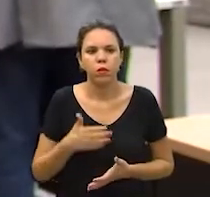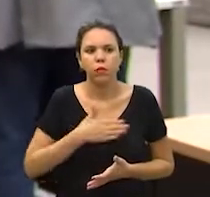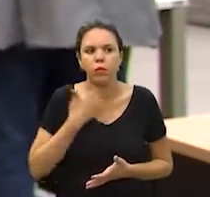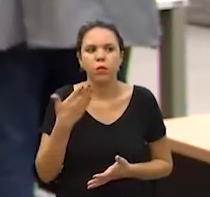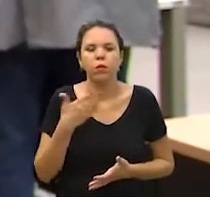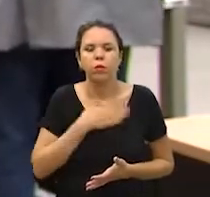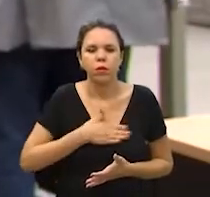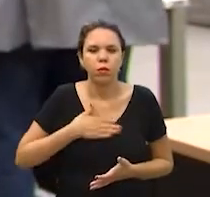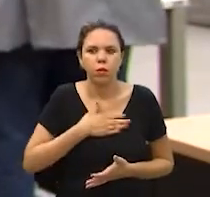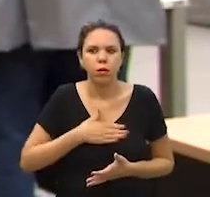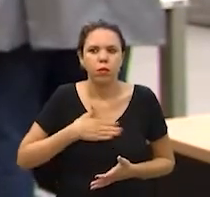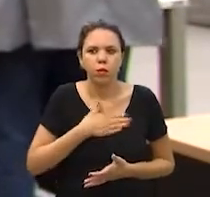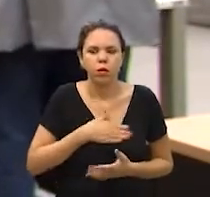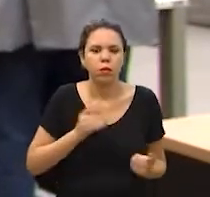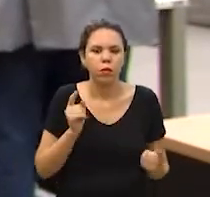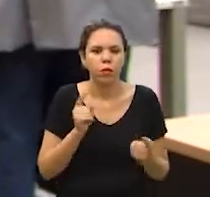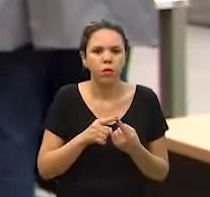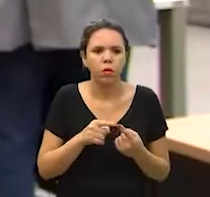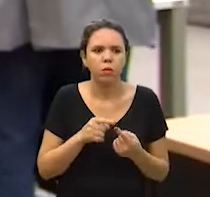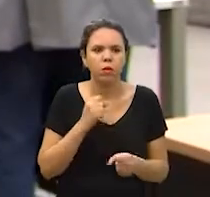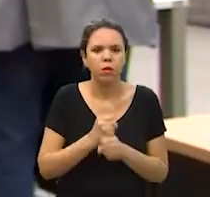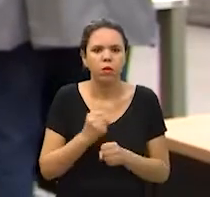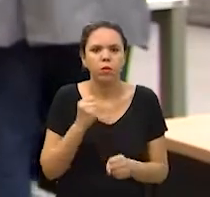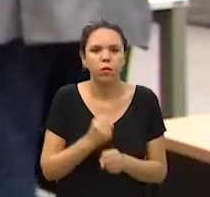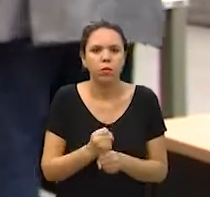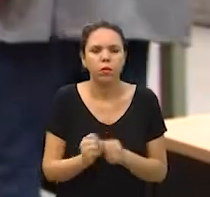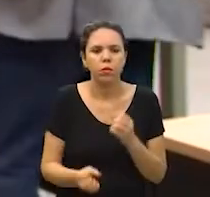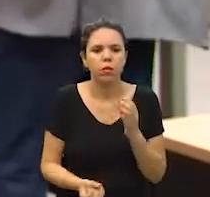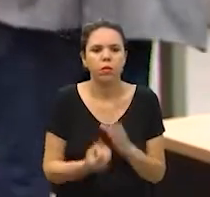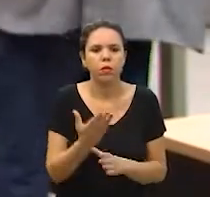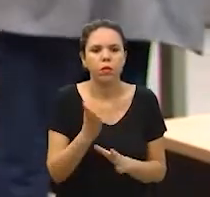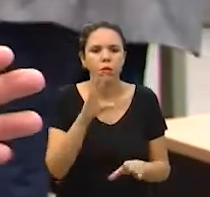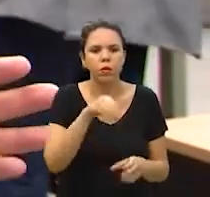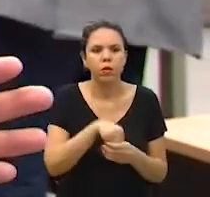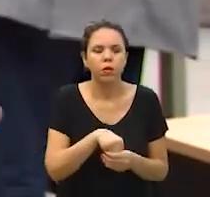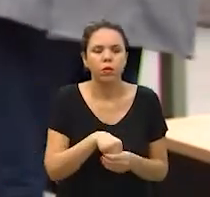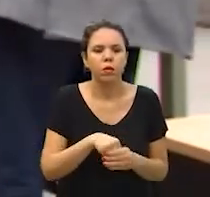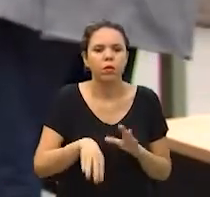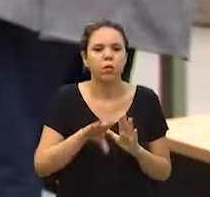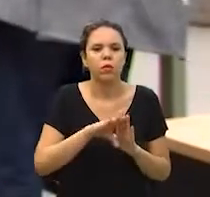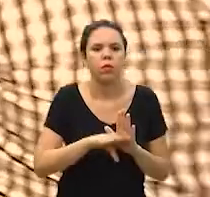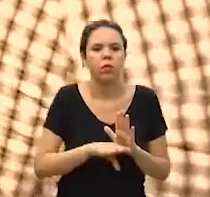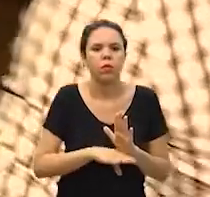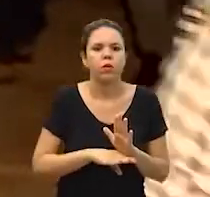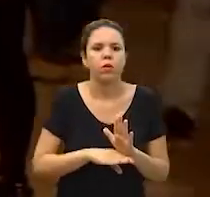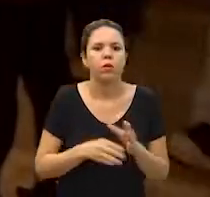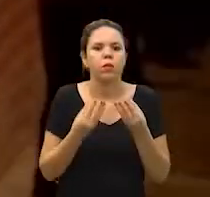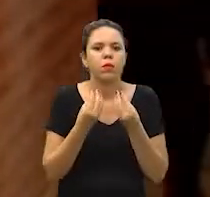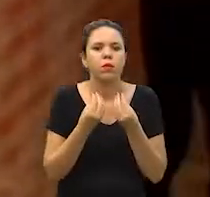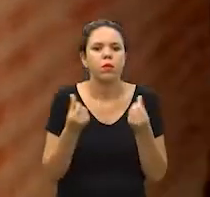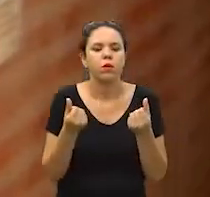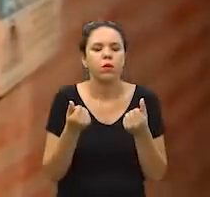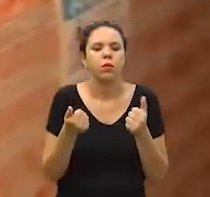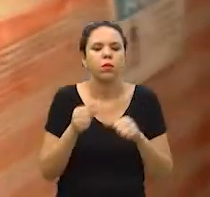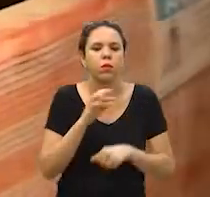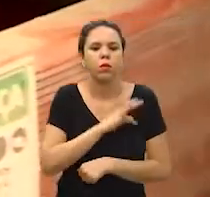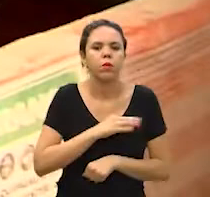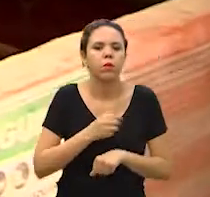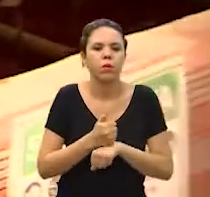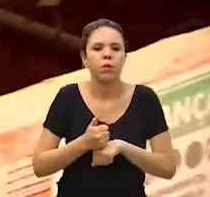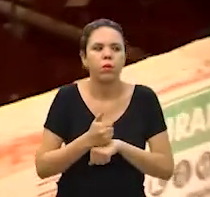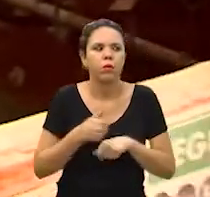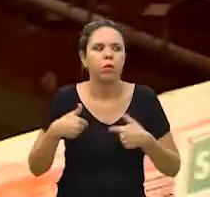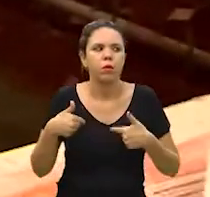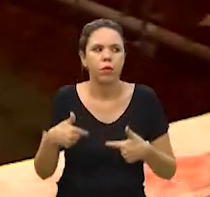uma surpresa agradável, no sentido de ver que as obras estavam acontecendo dentro do cronograma e a qualidade técnica